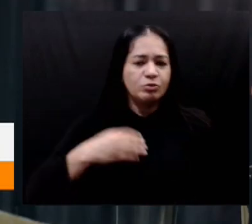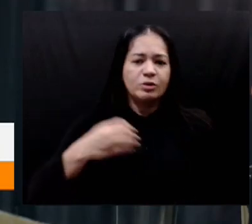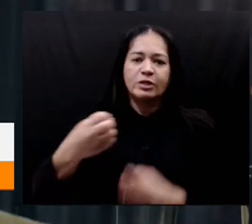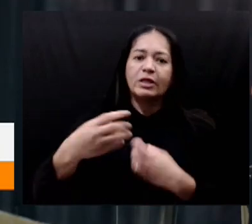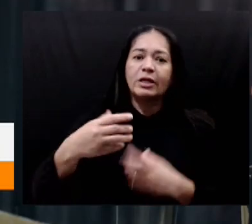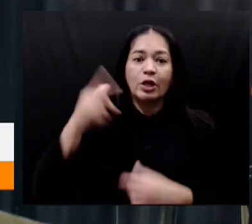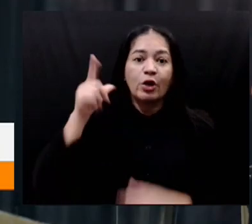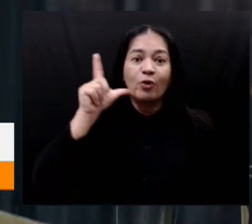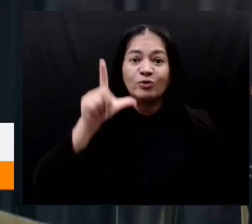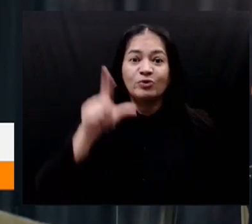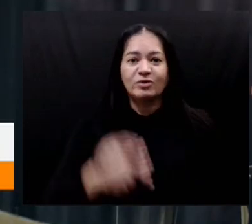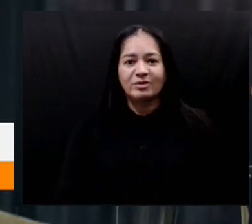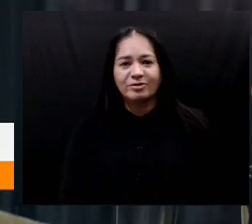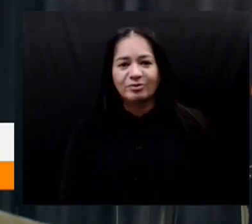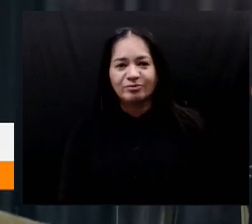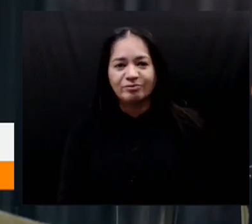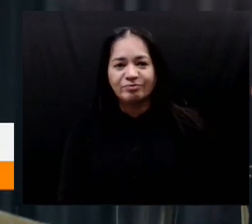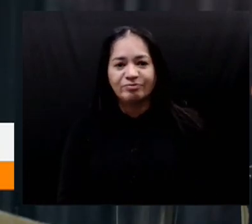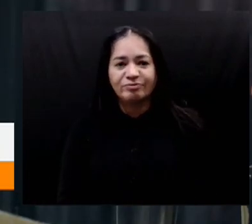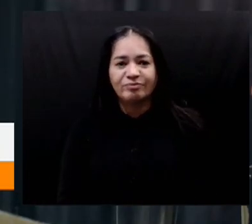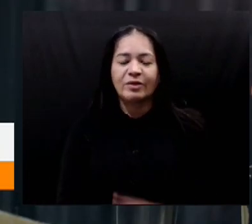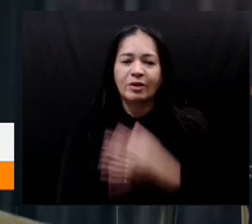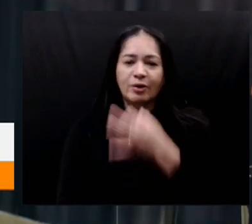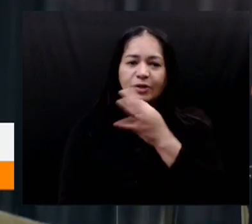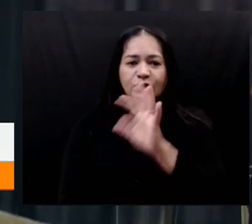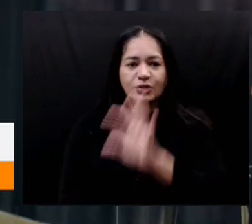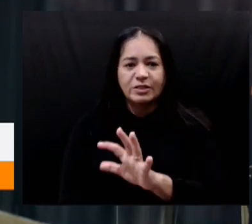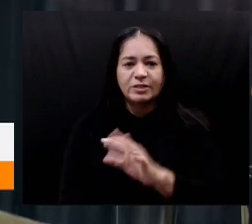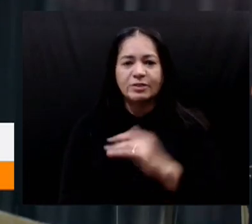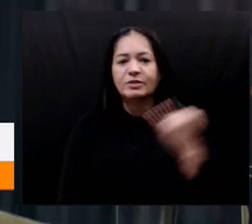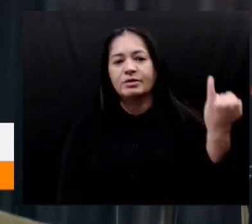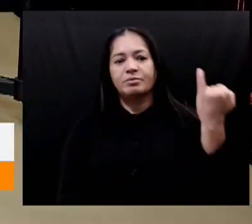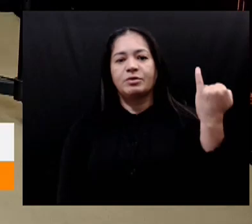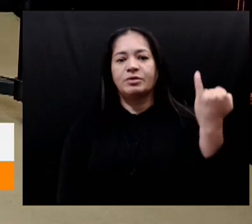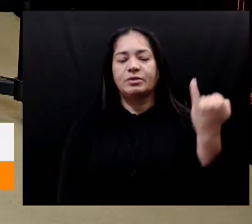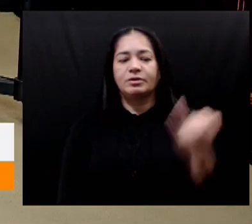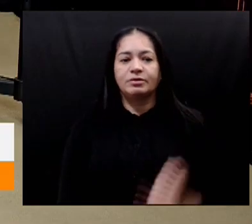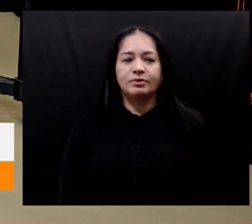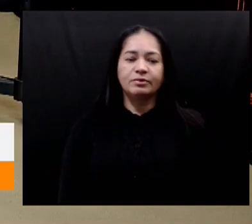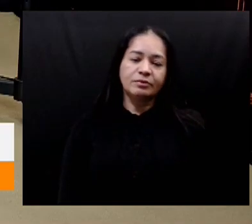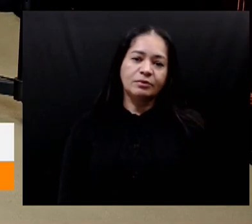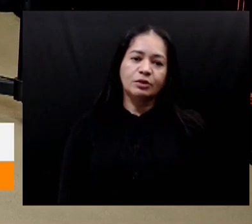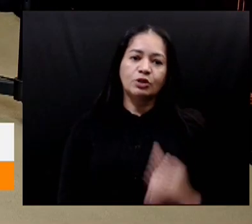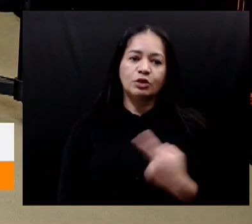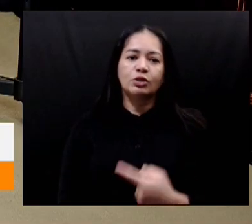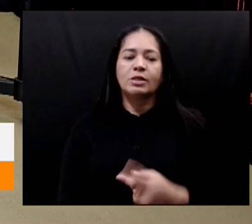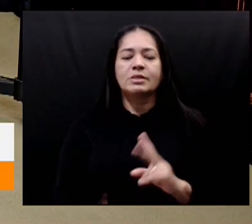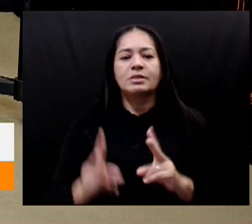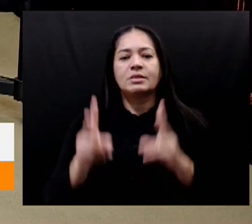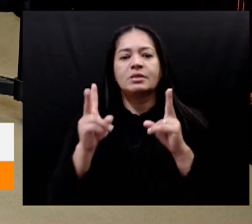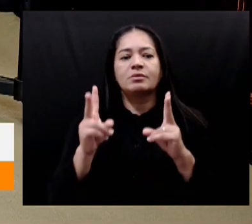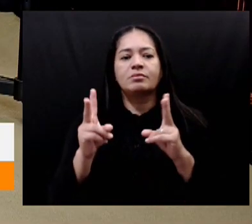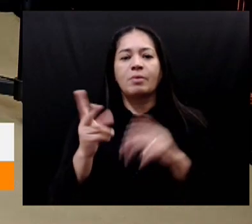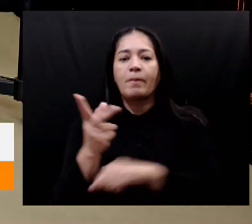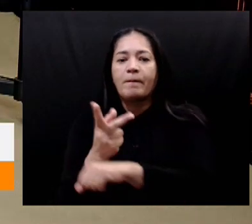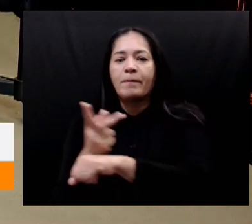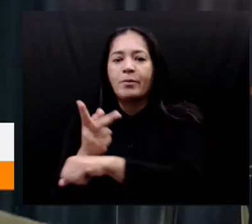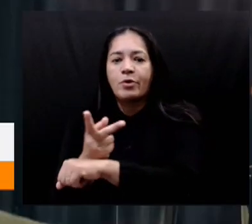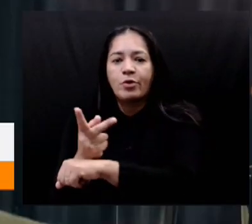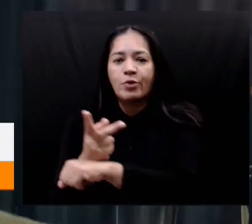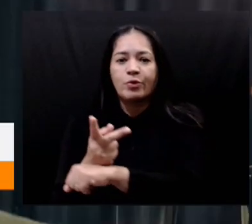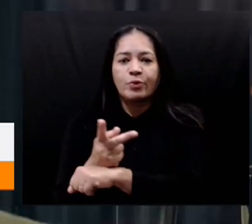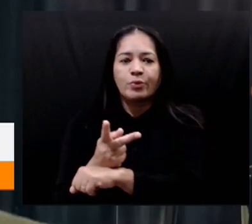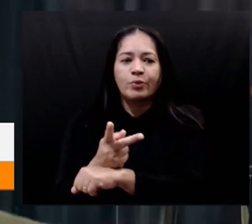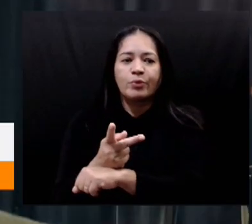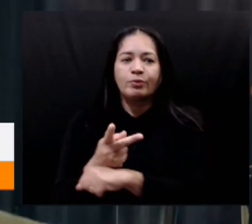uhum. né. Então eu acho que isso que é muito importante, a gente sempre ir buscando, eu acho que o